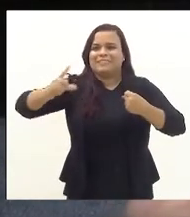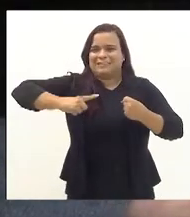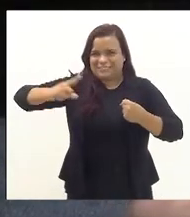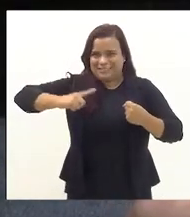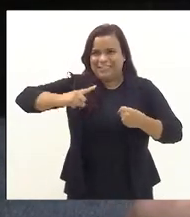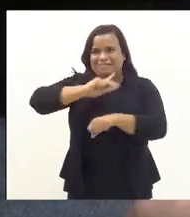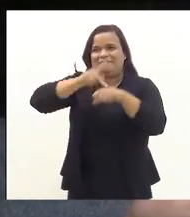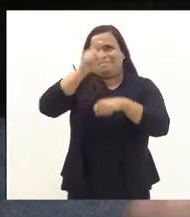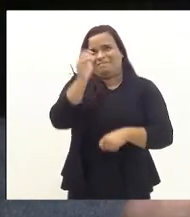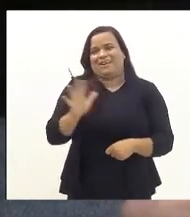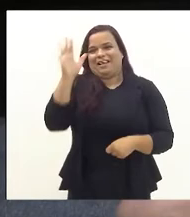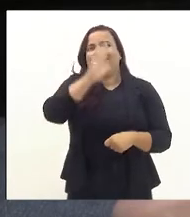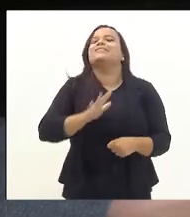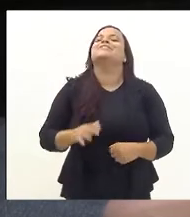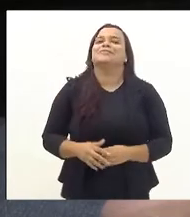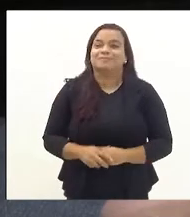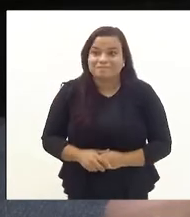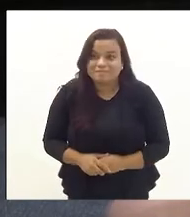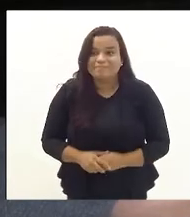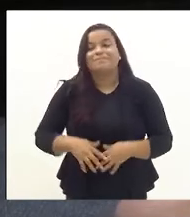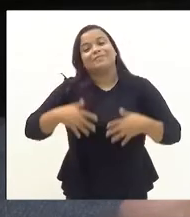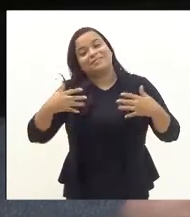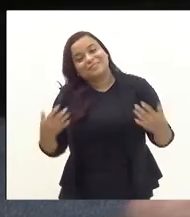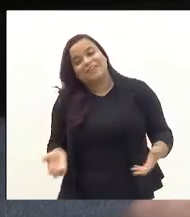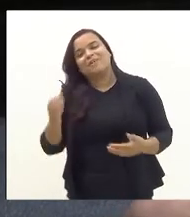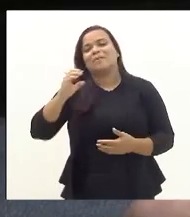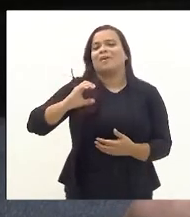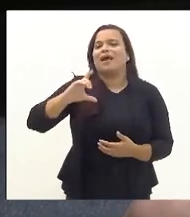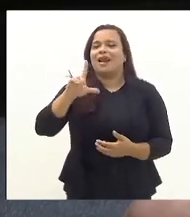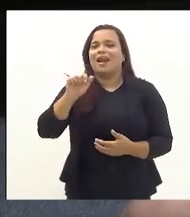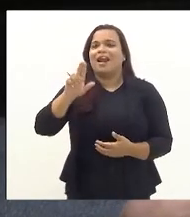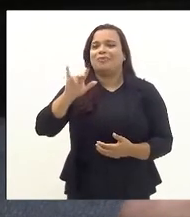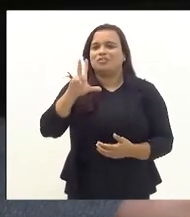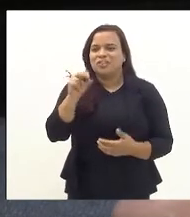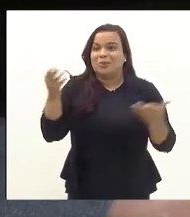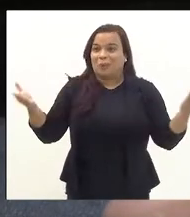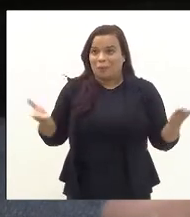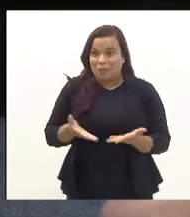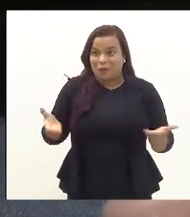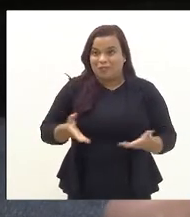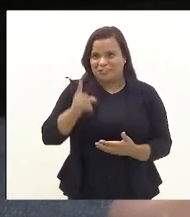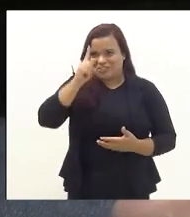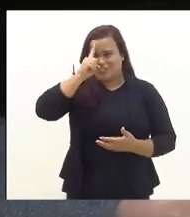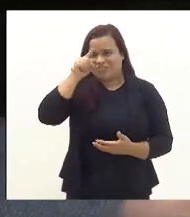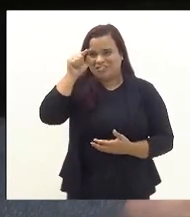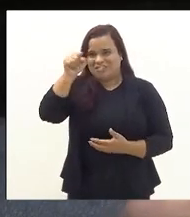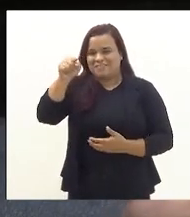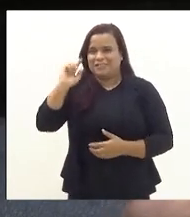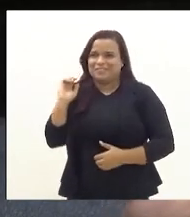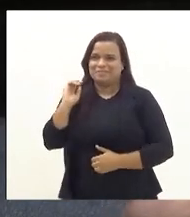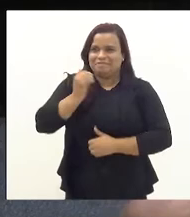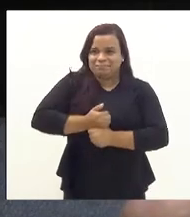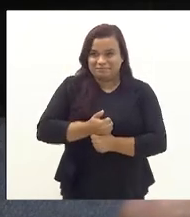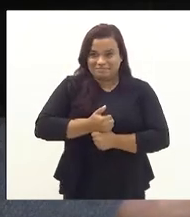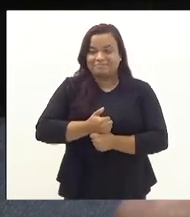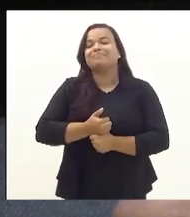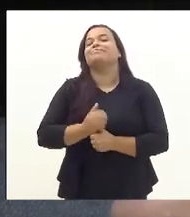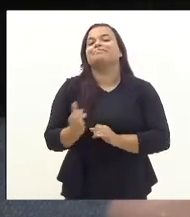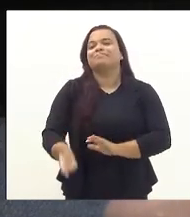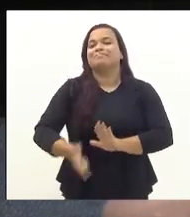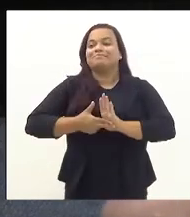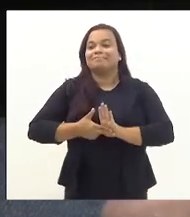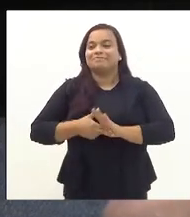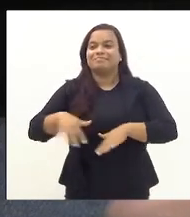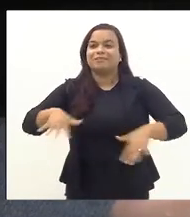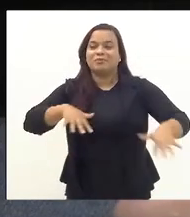nosso país. Então, Claudinho, nessa data de posse, em que você vai estar à frente de um